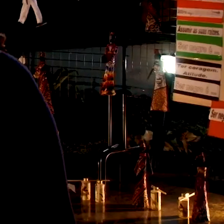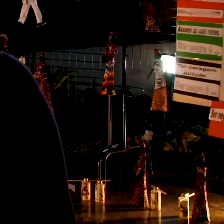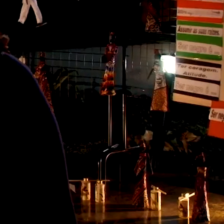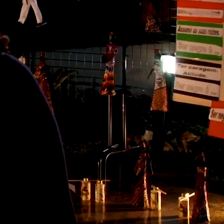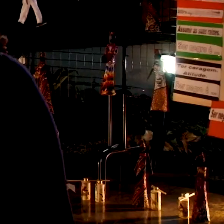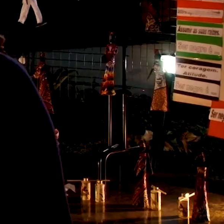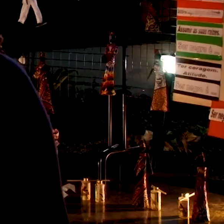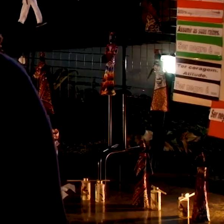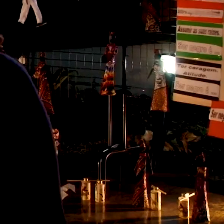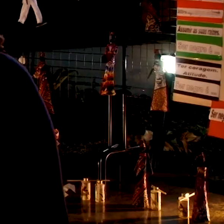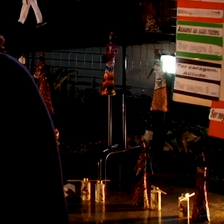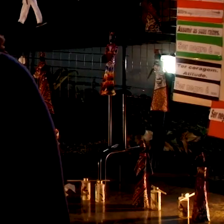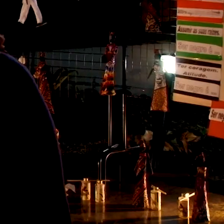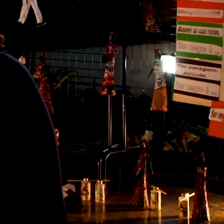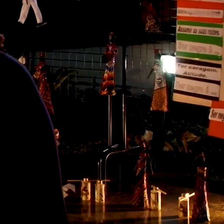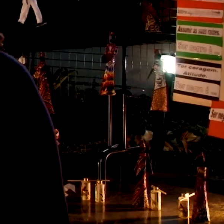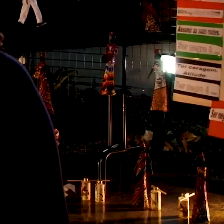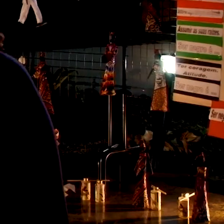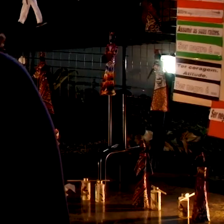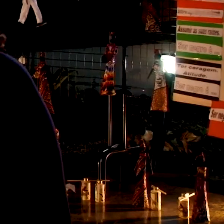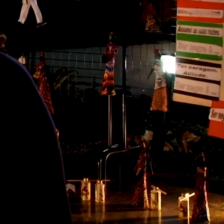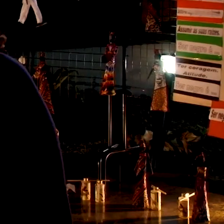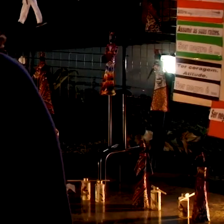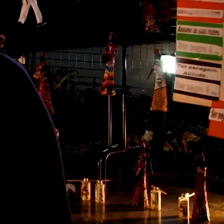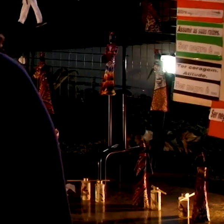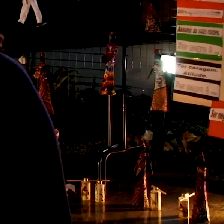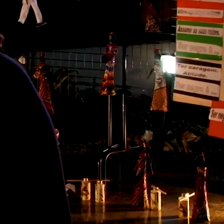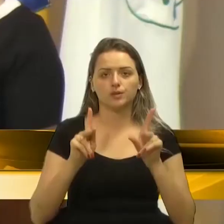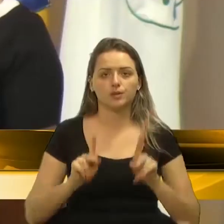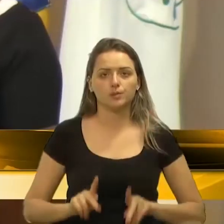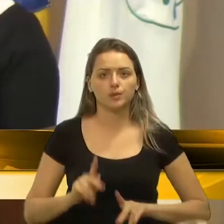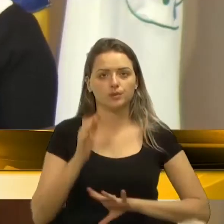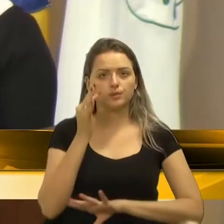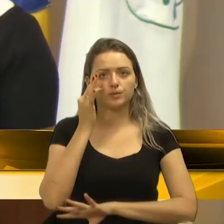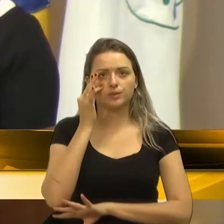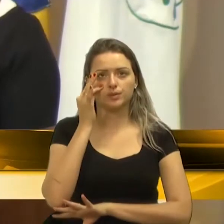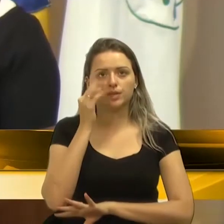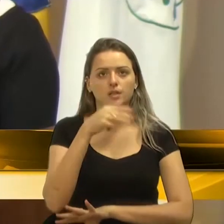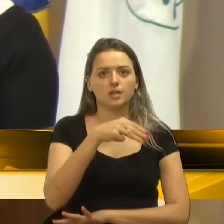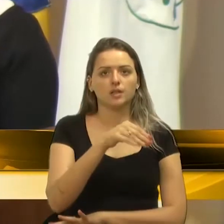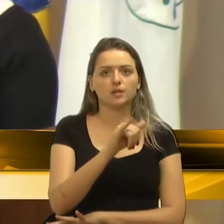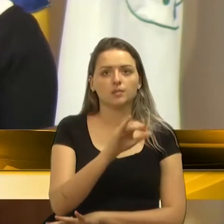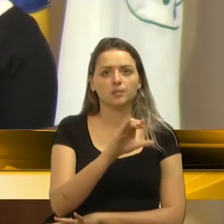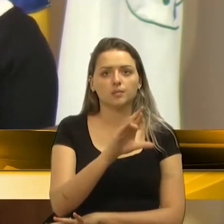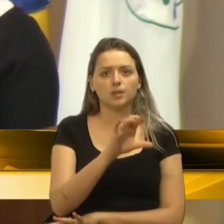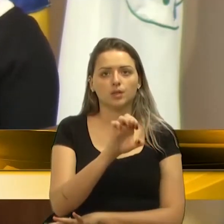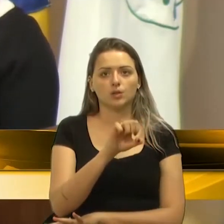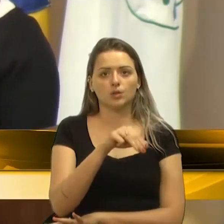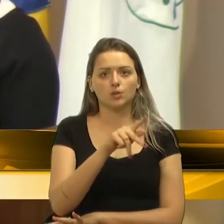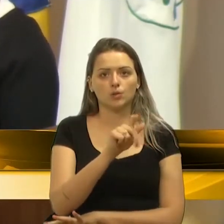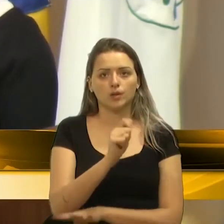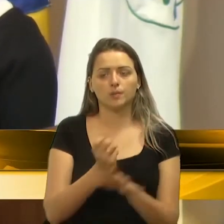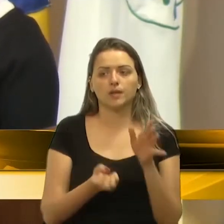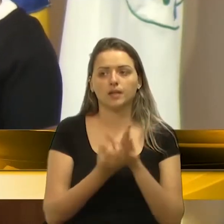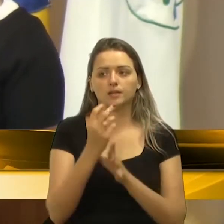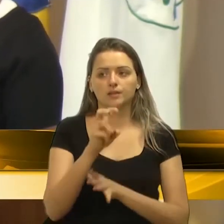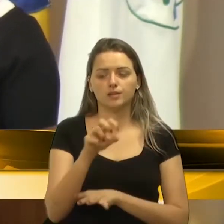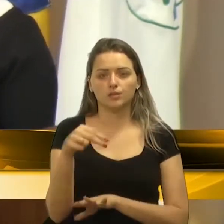136/2019, de autoria da bancada do PP e aprovado por unanimidade. A Microempa foi criada em 5 de novembro